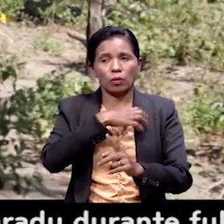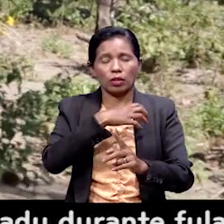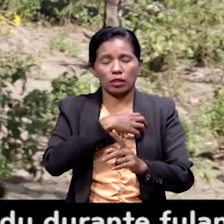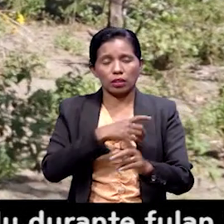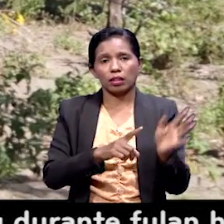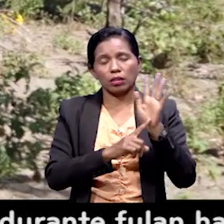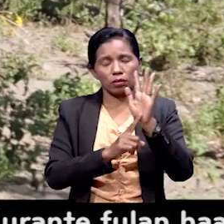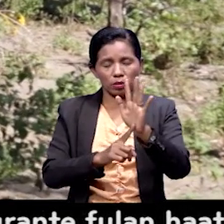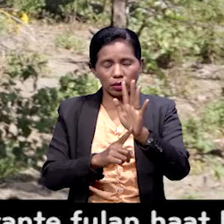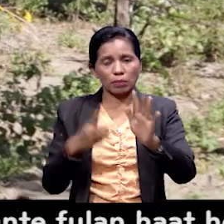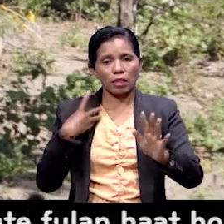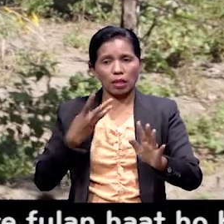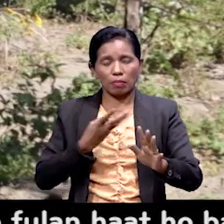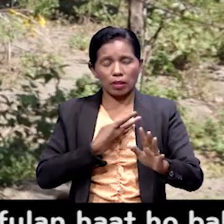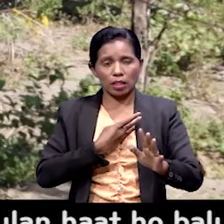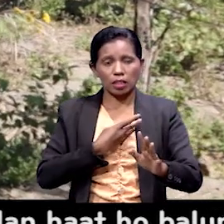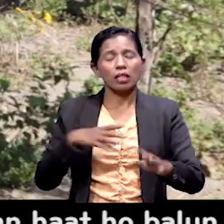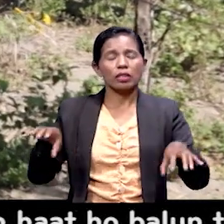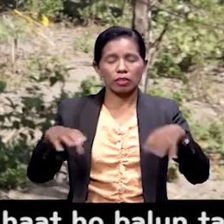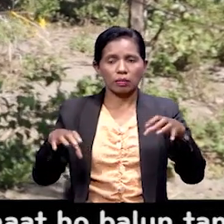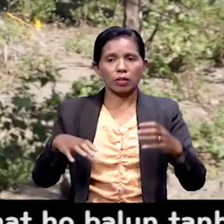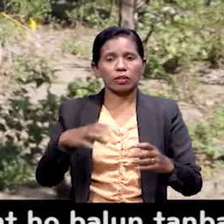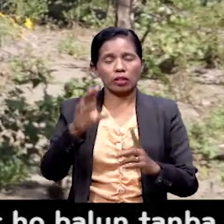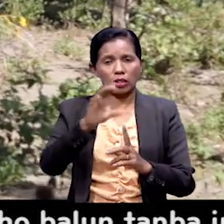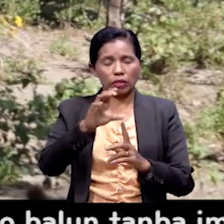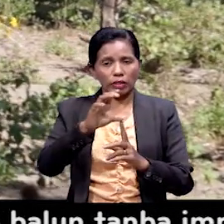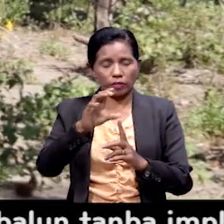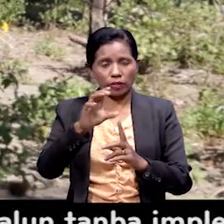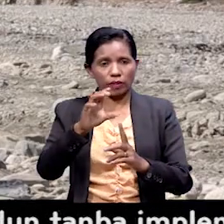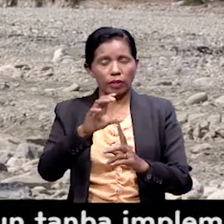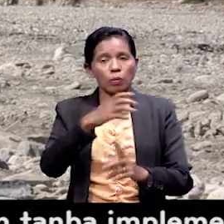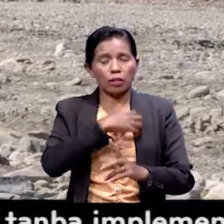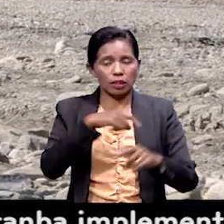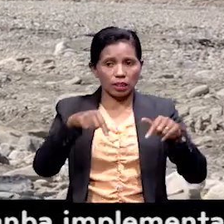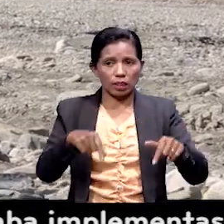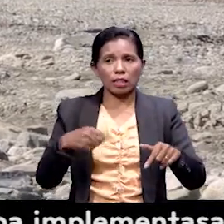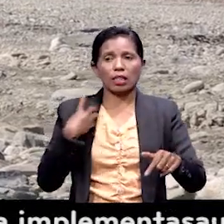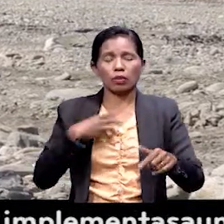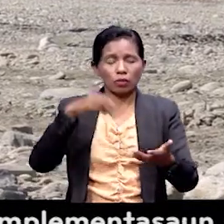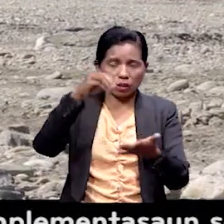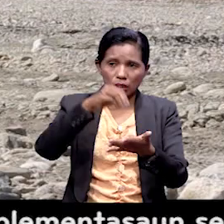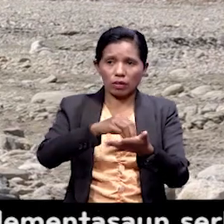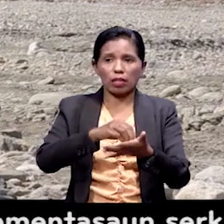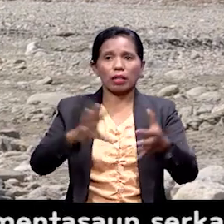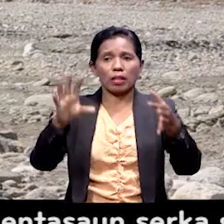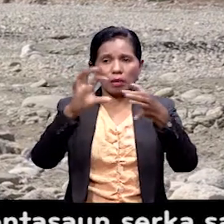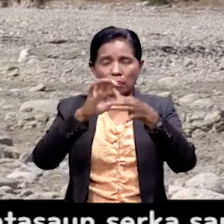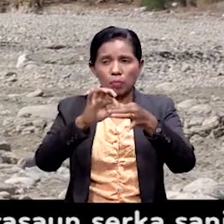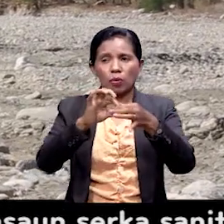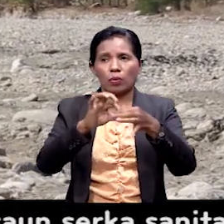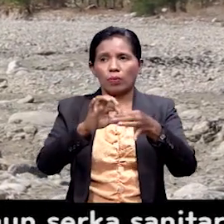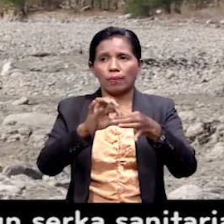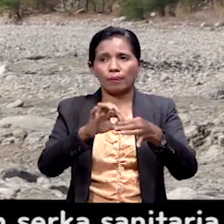maia comando web para comando web atu reforça tan itene membros companhia